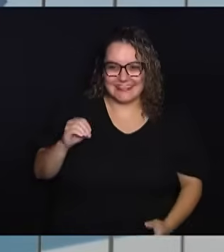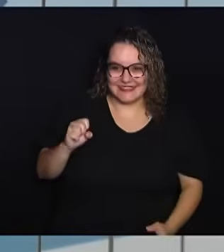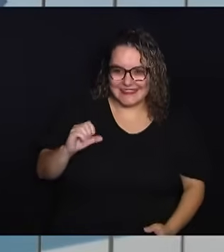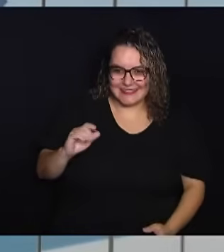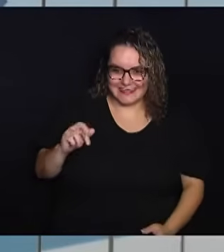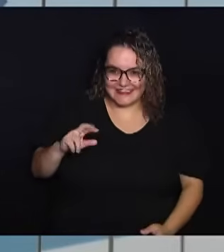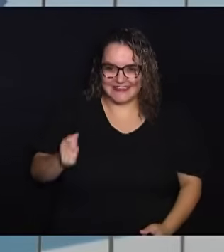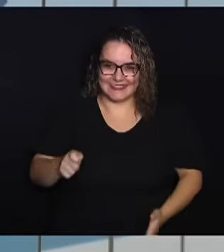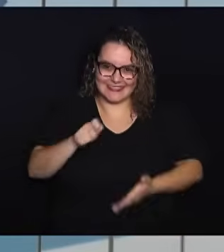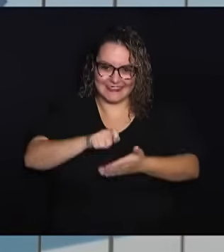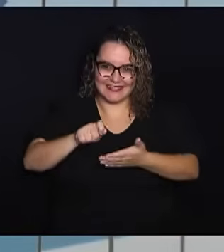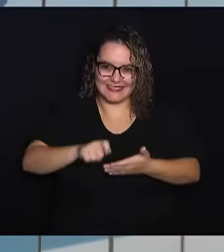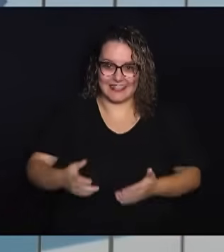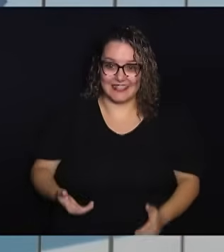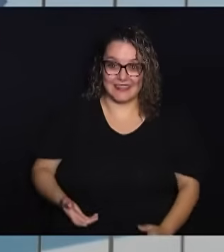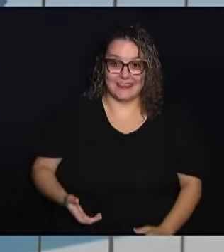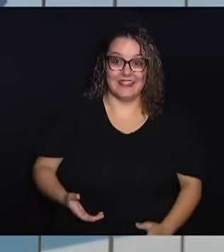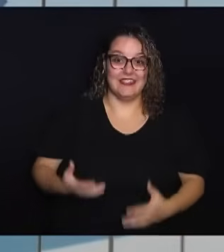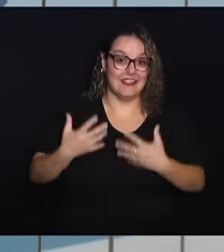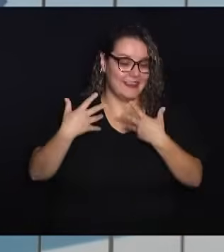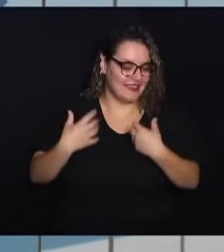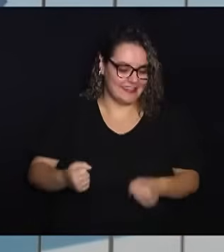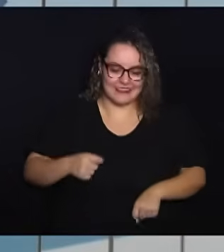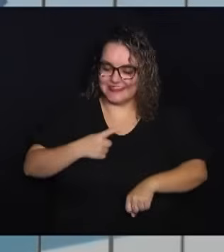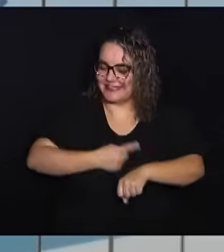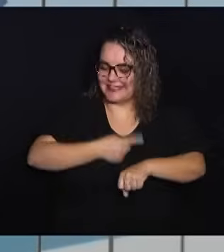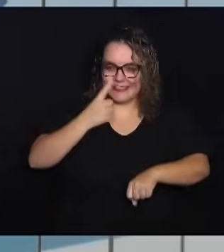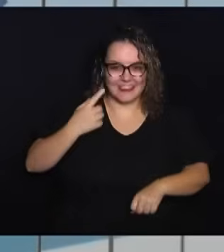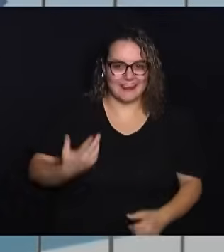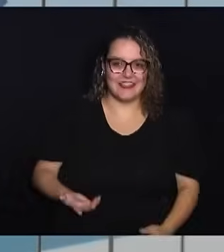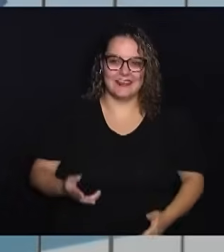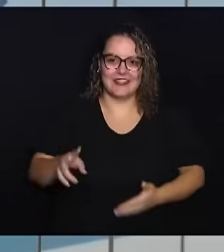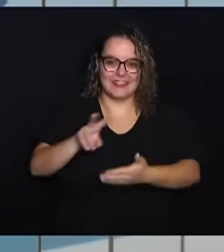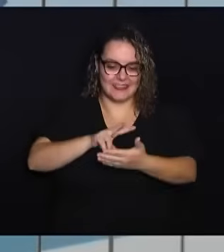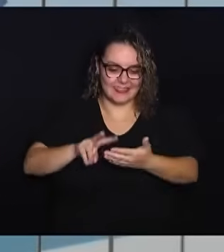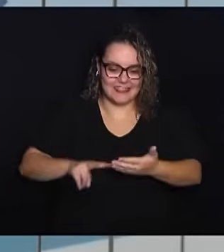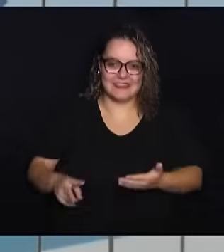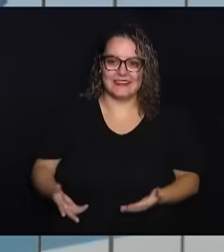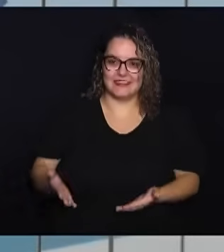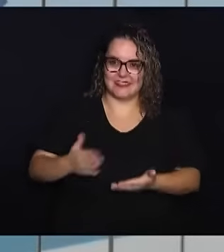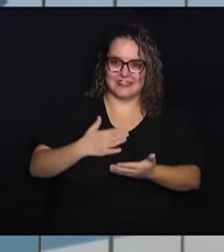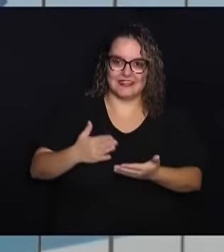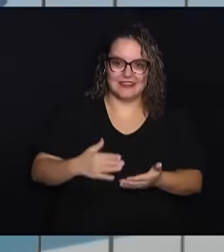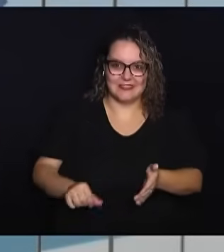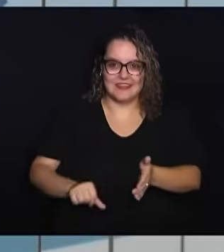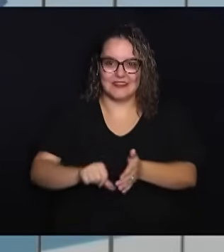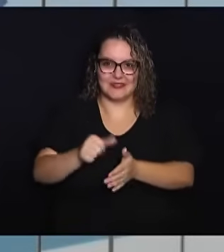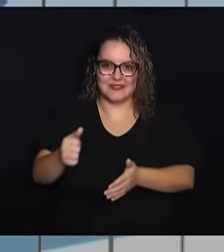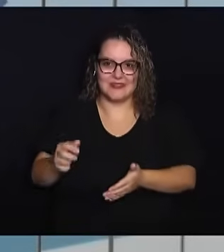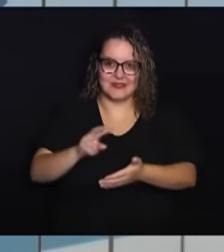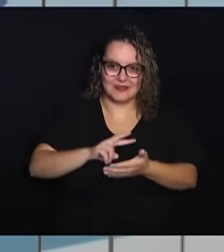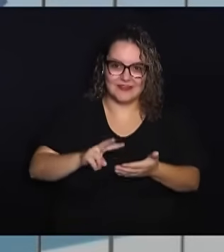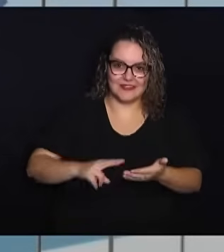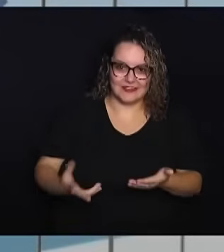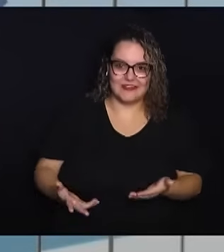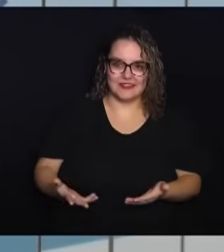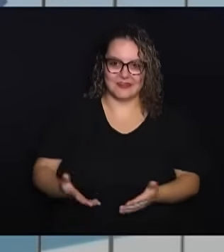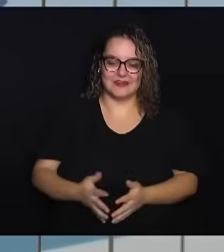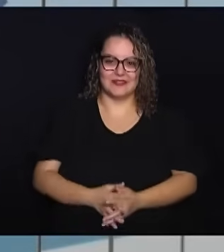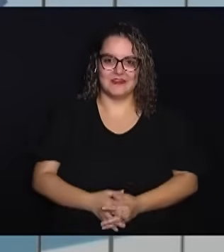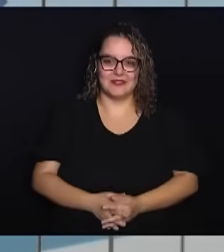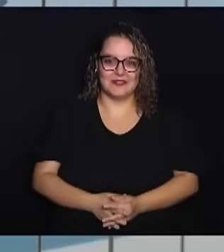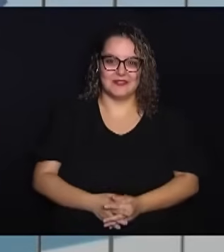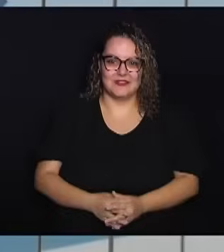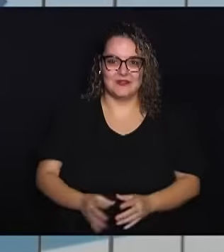escreveria aí e ele aceitou na hora, leu o livro e tal. Primeiro eu preciso ler o livro, ver se eu